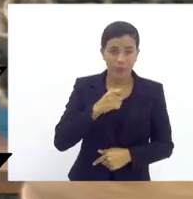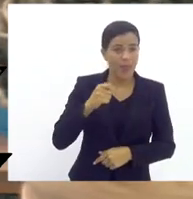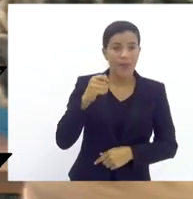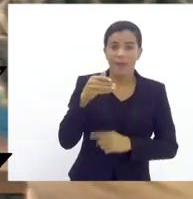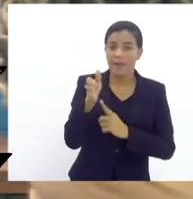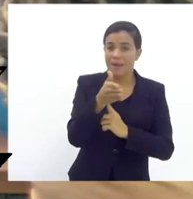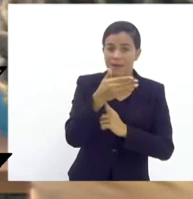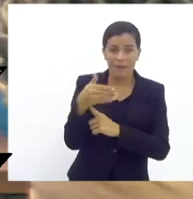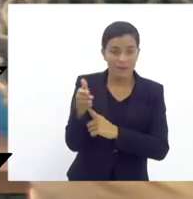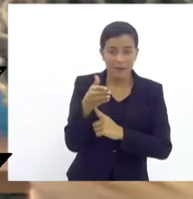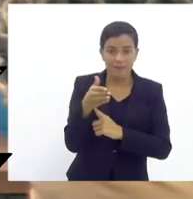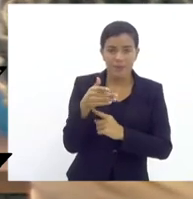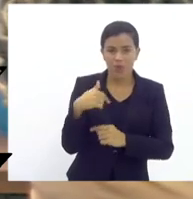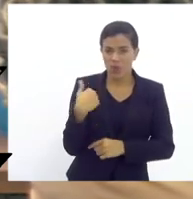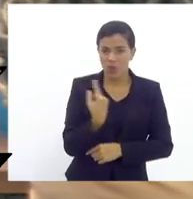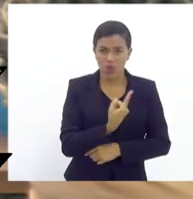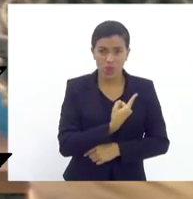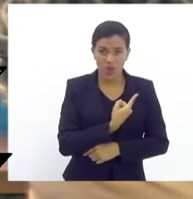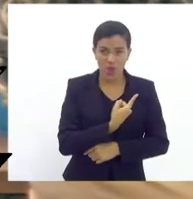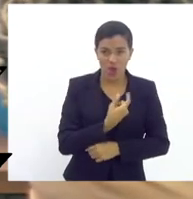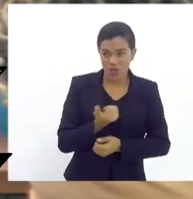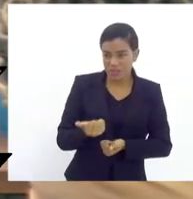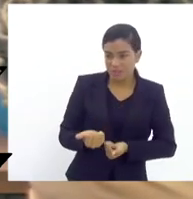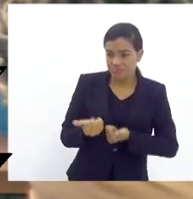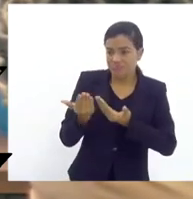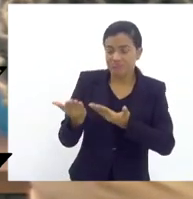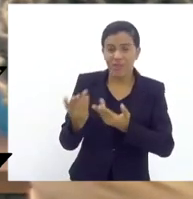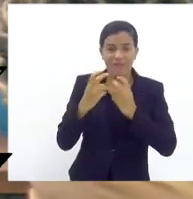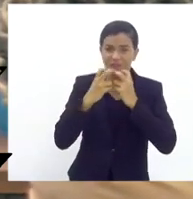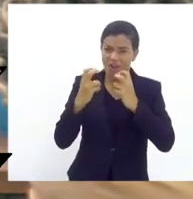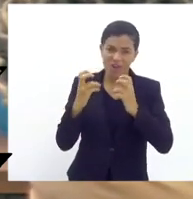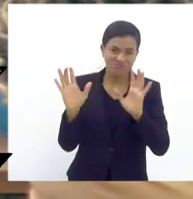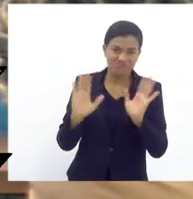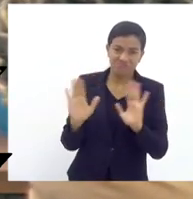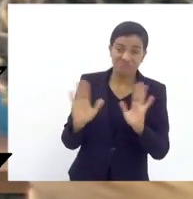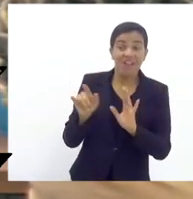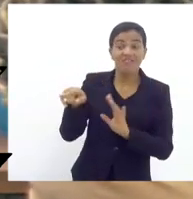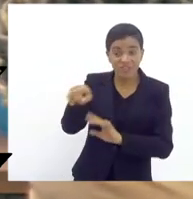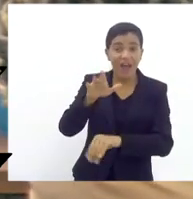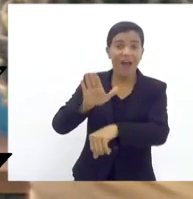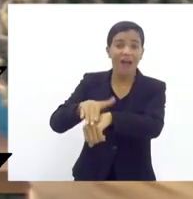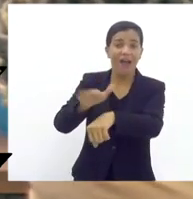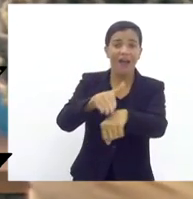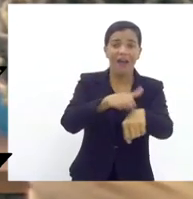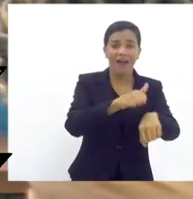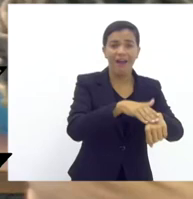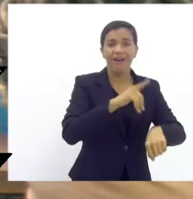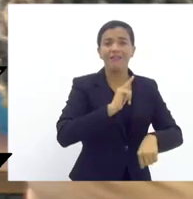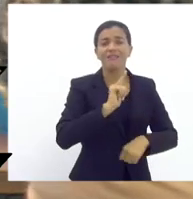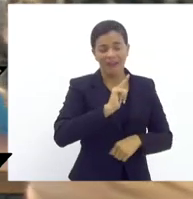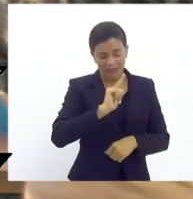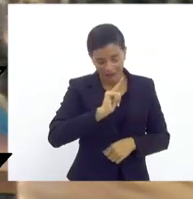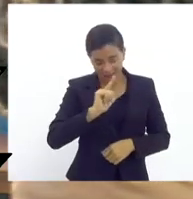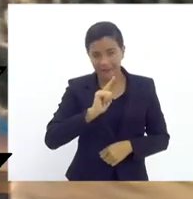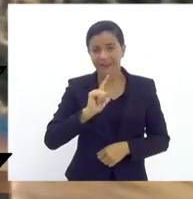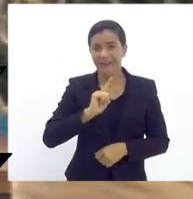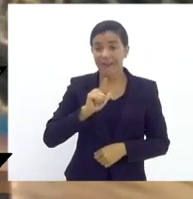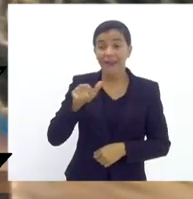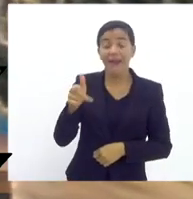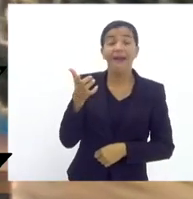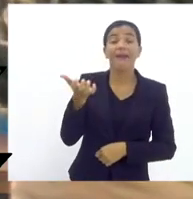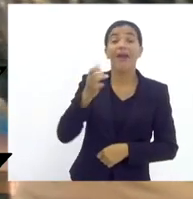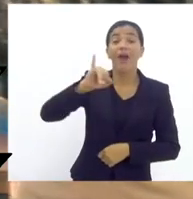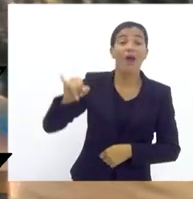não dá voz para ninguém né as pessoas já tem suas próprias vozes elas querem